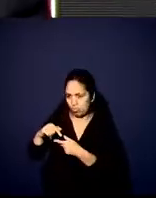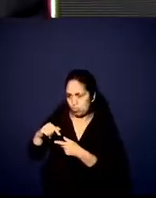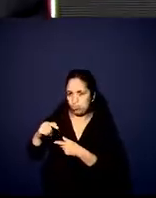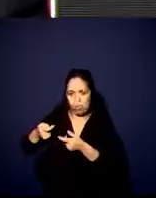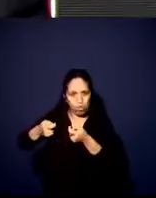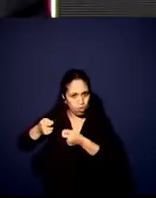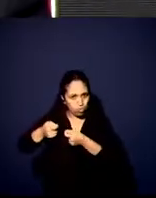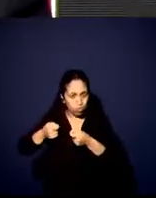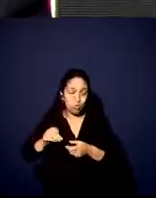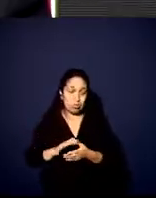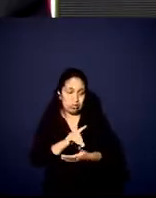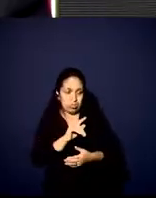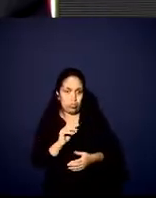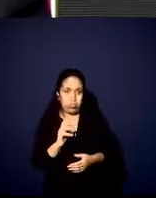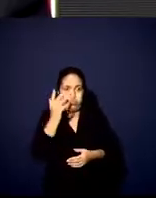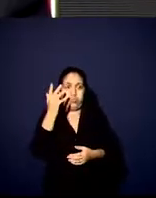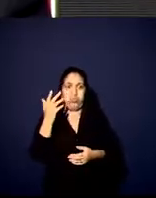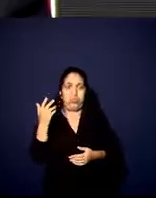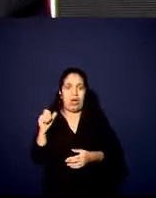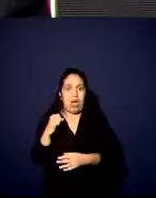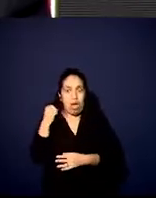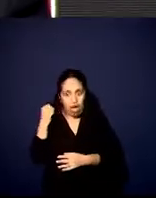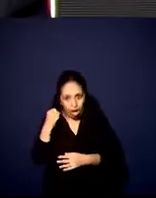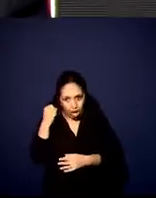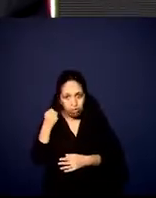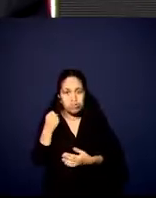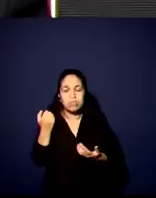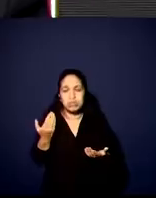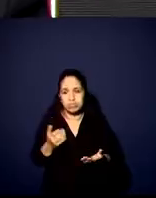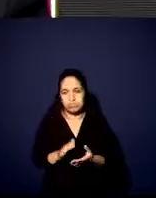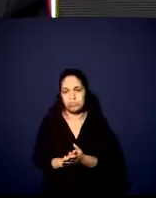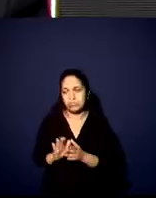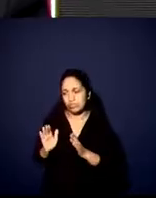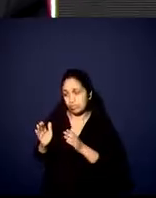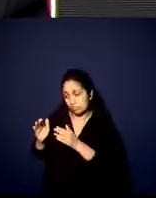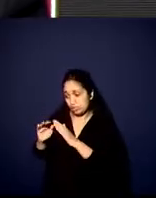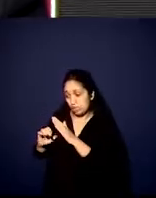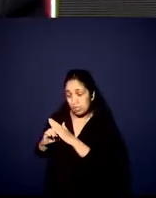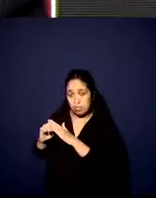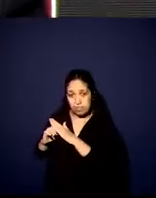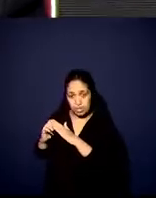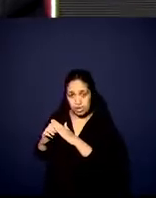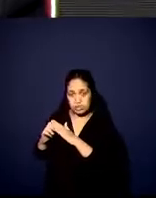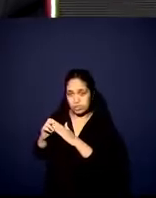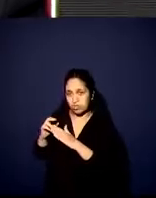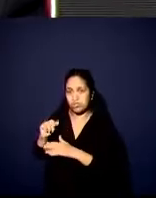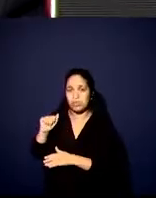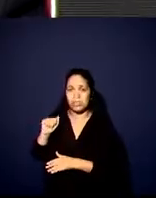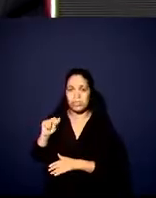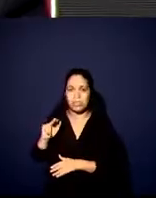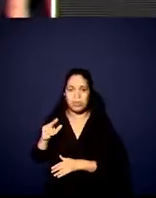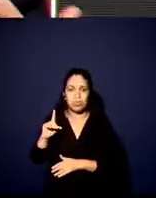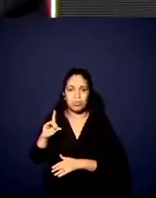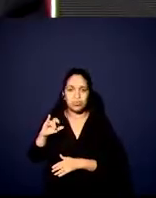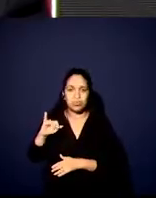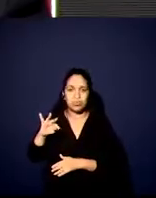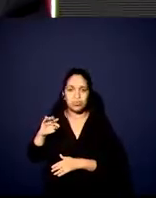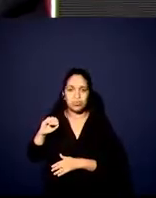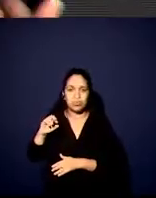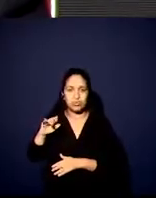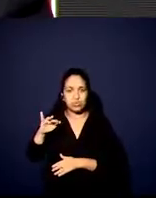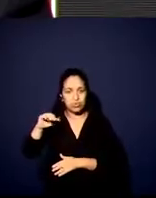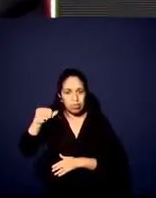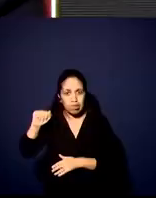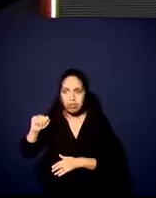foi muito grave inclusive no que diz respeito às empresas de auditoria né empresas com